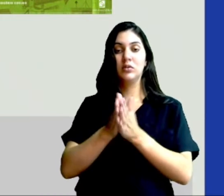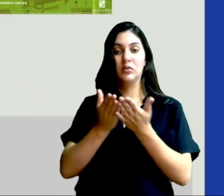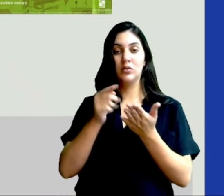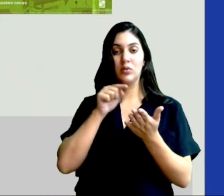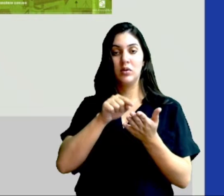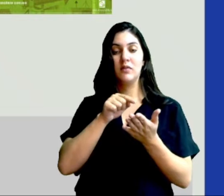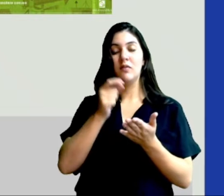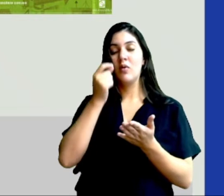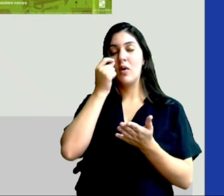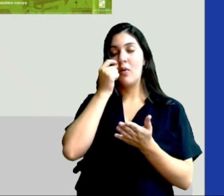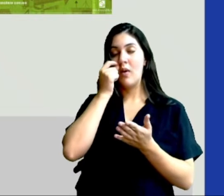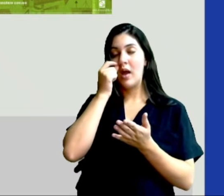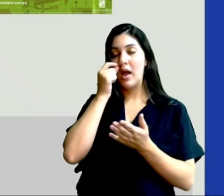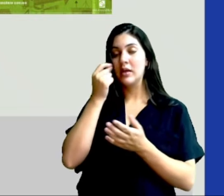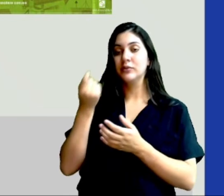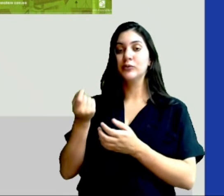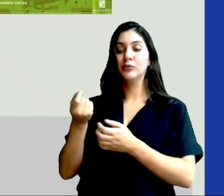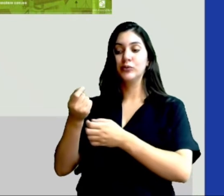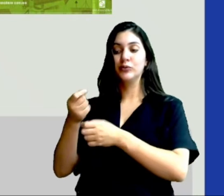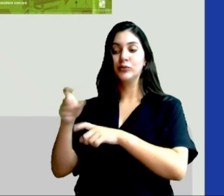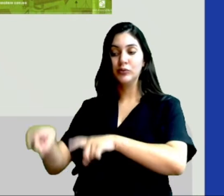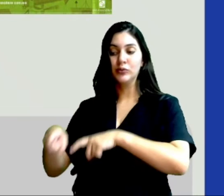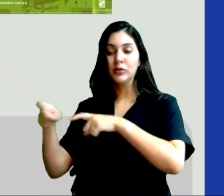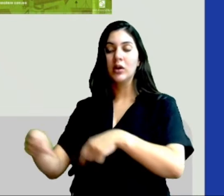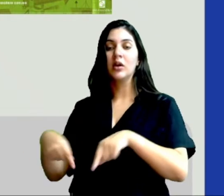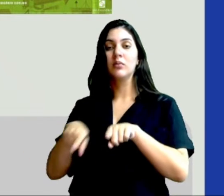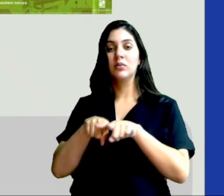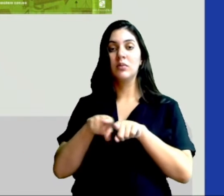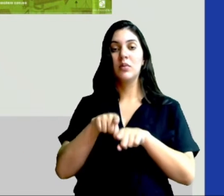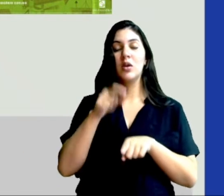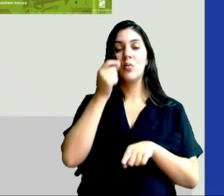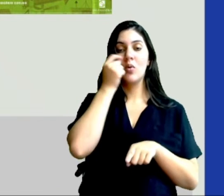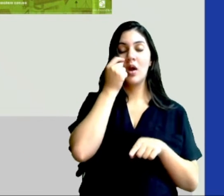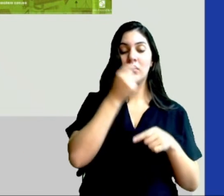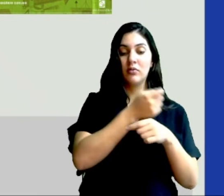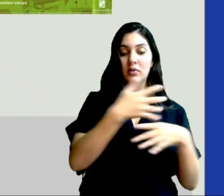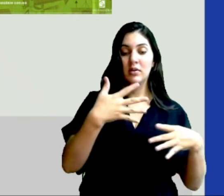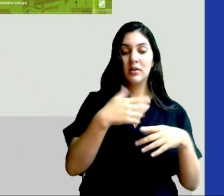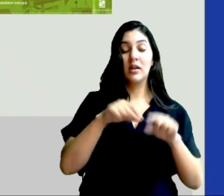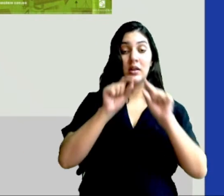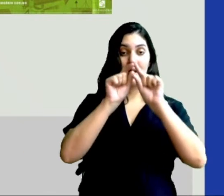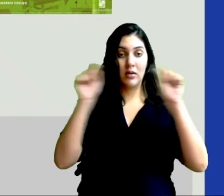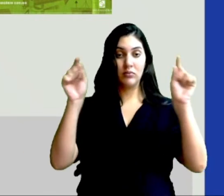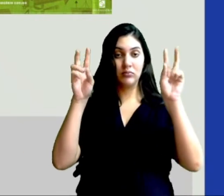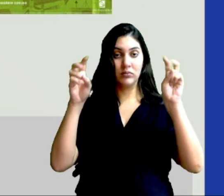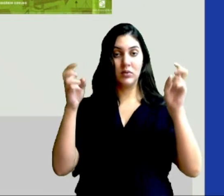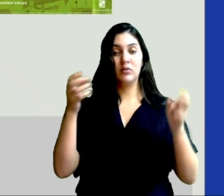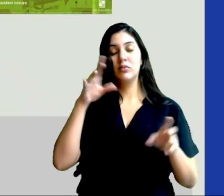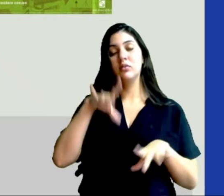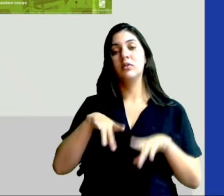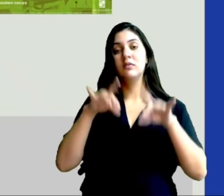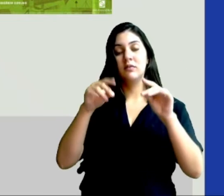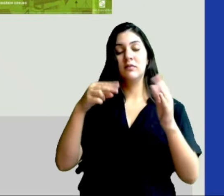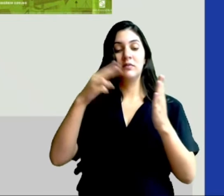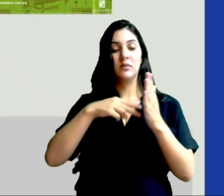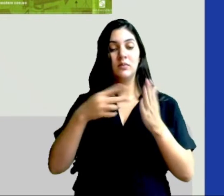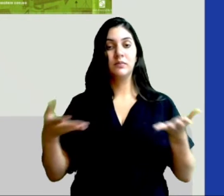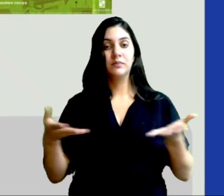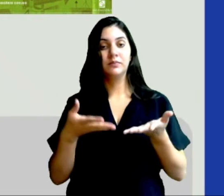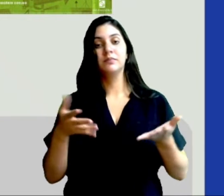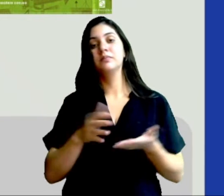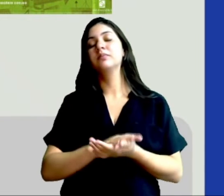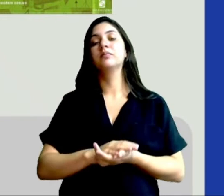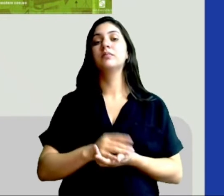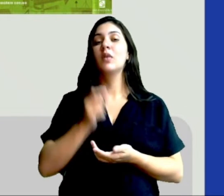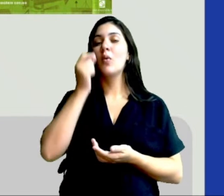O Rato do Campo e o Rato da Cidade, que também é o título aí da fábula, que nós vamos ler agora. Então,